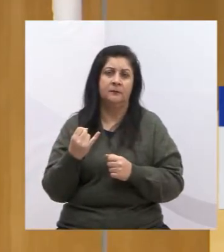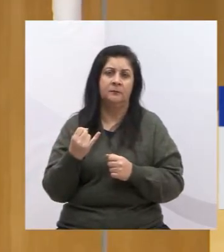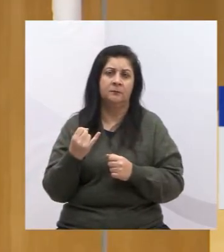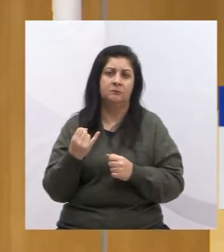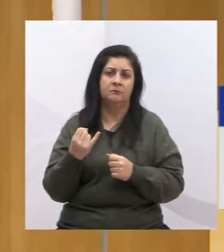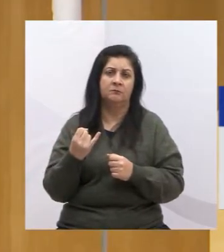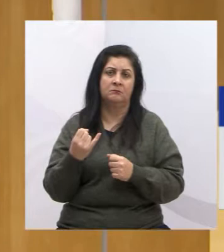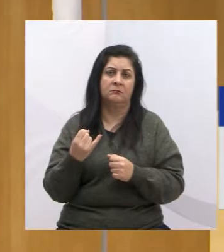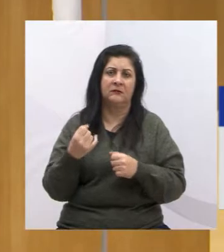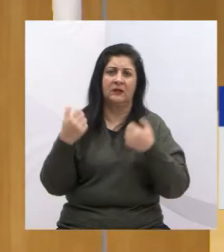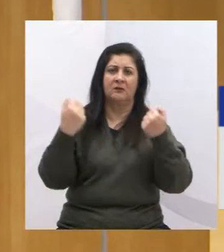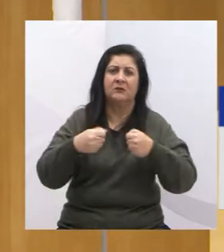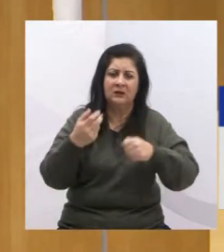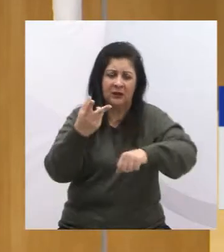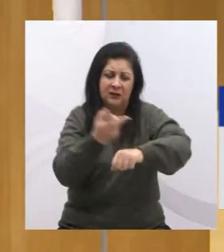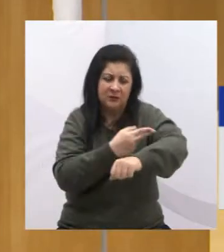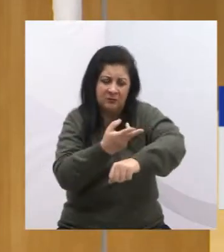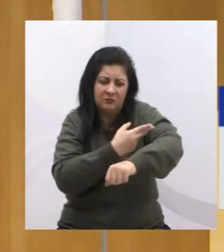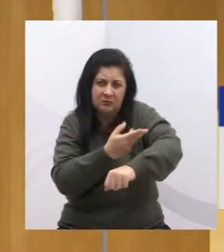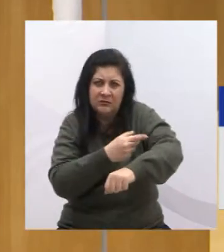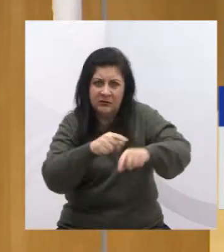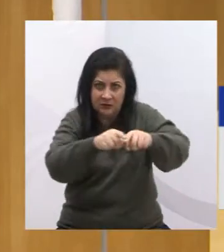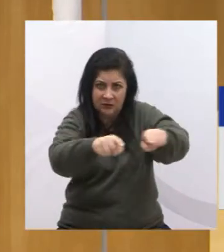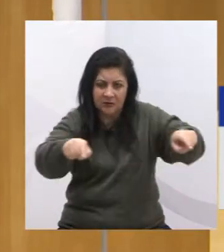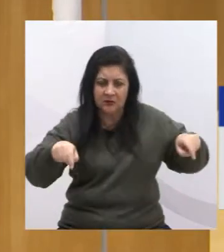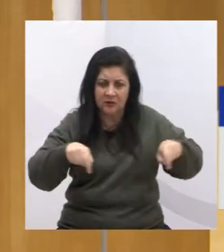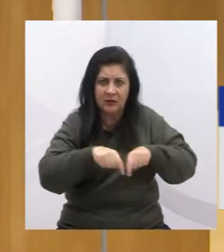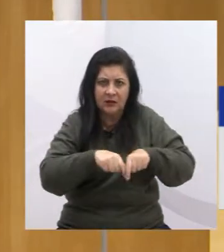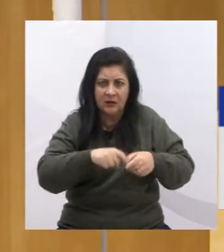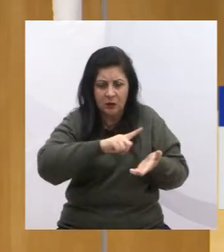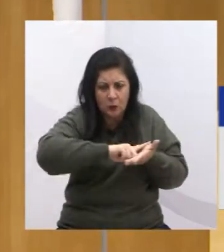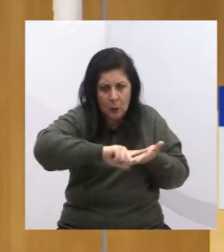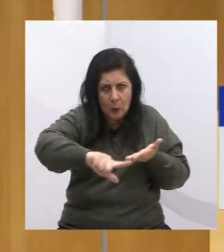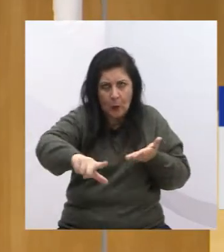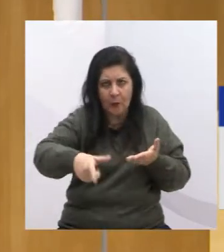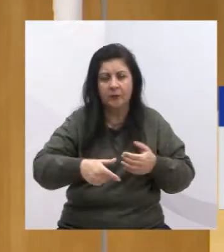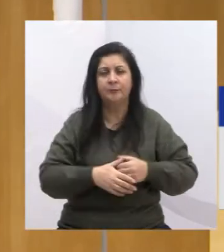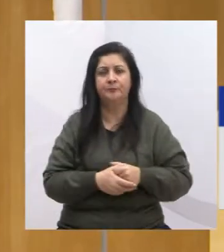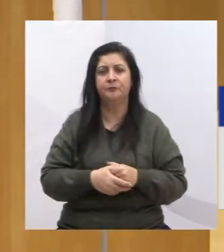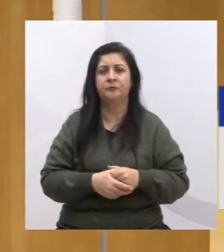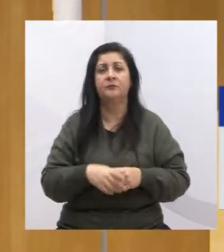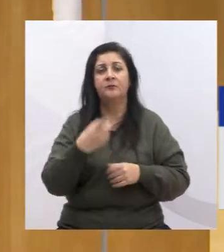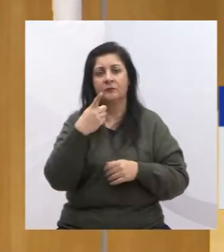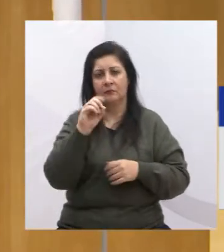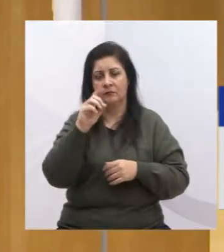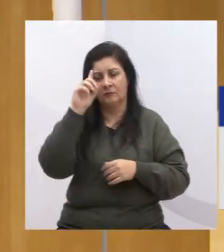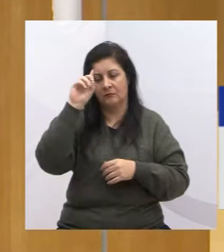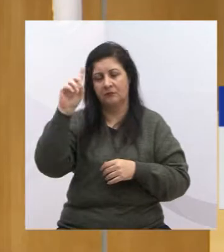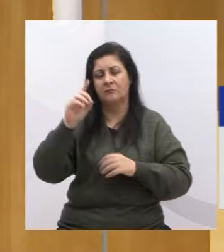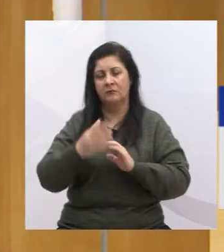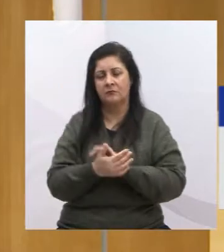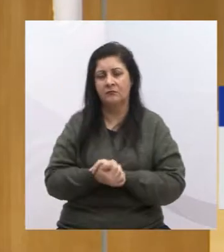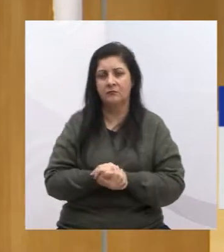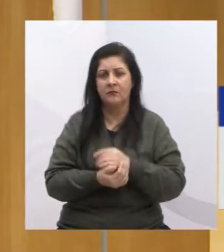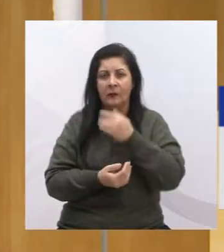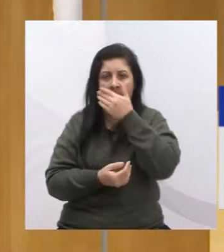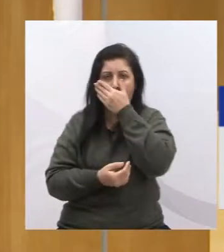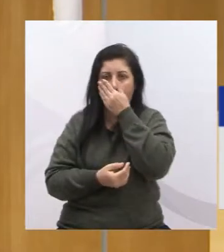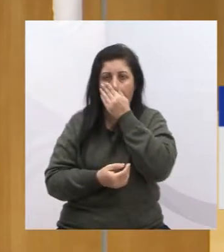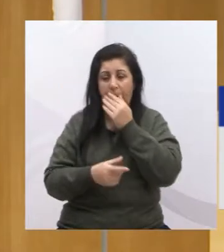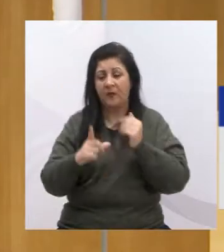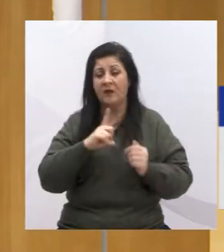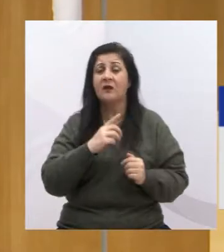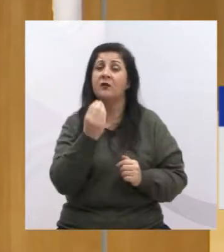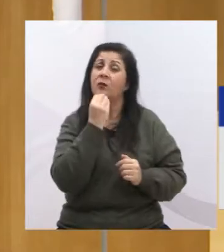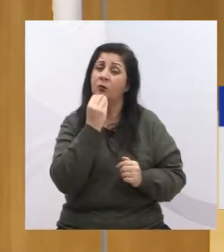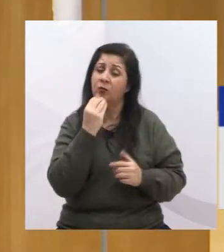que exigem capina, limpeza de terrenos, esse prazo aí é estendido até 10 dias. Então, a pessoa vai ter uma chance